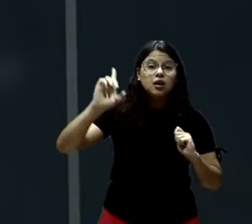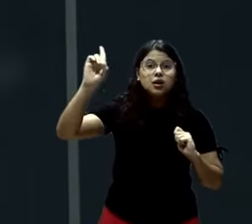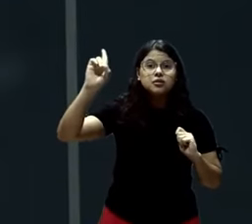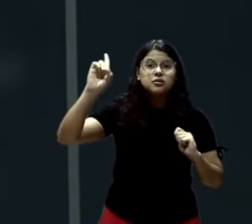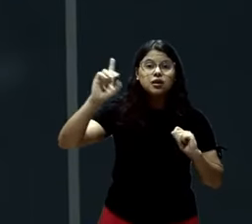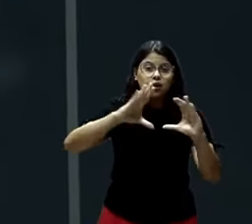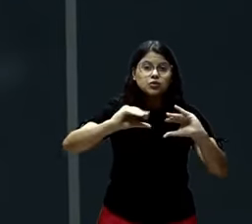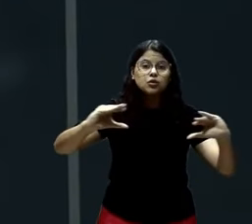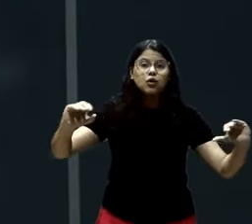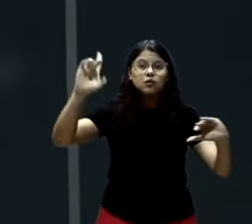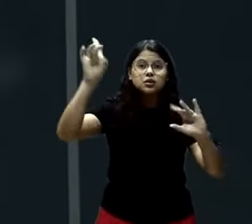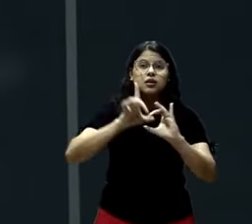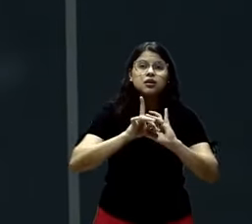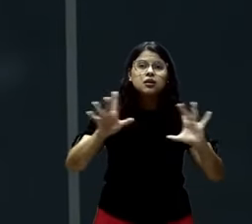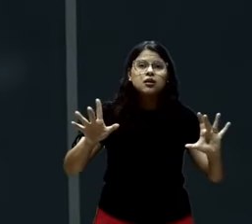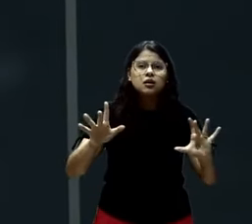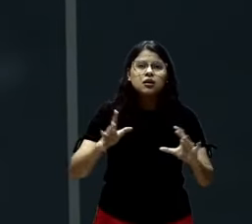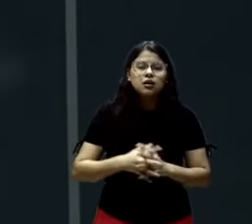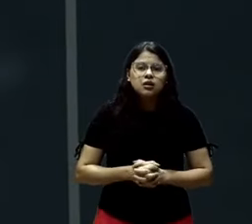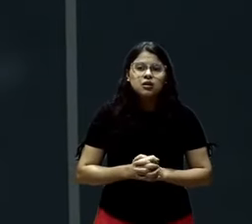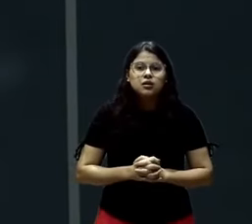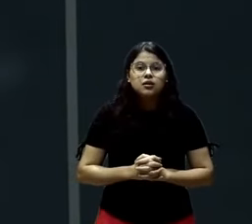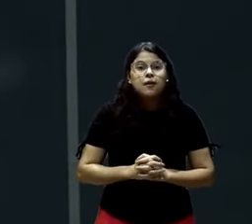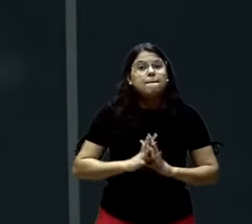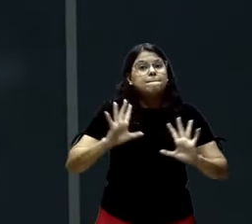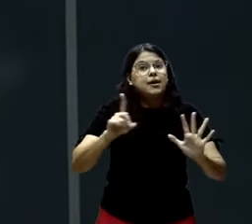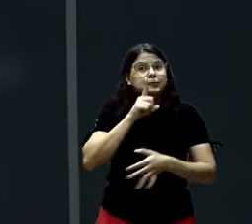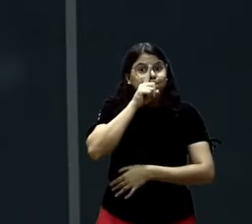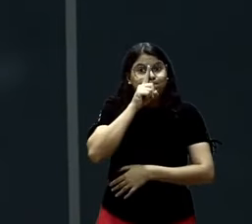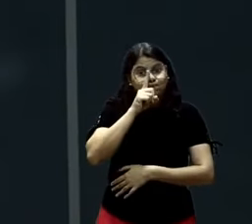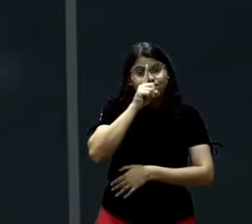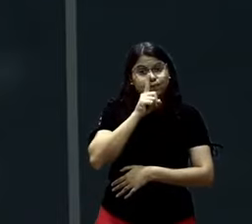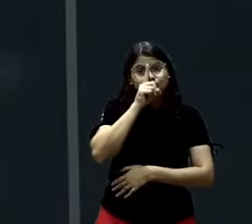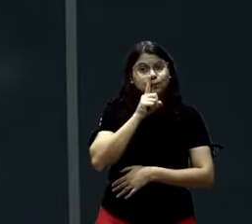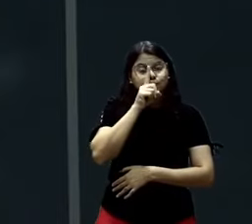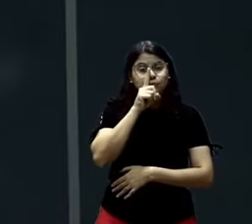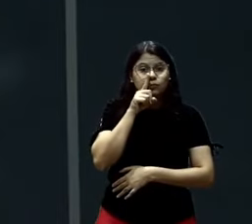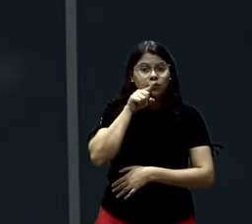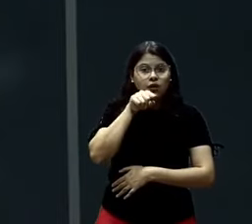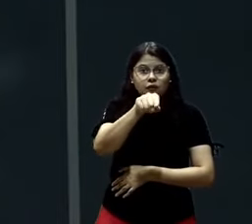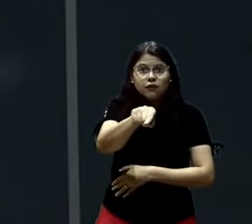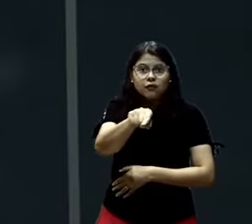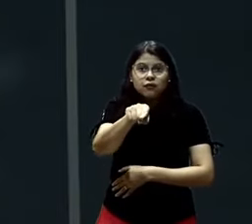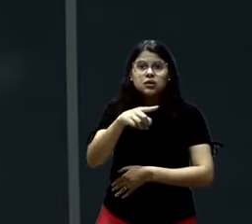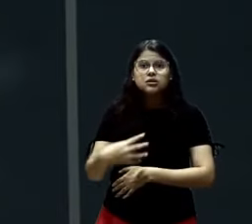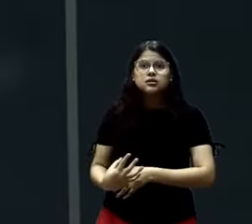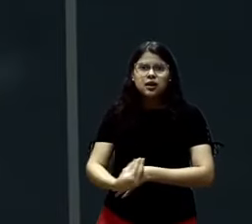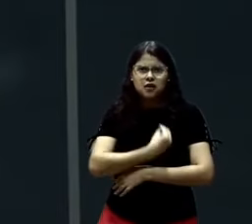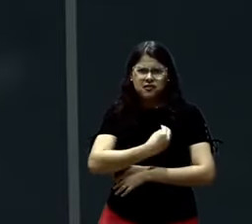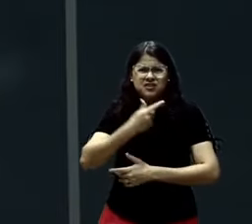ela traz e ela esconde alguns perigos. Portanto, se você está em guerra, continue em